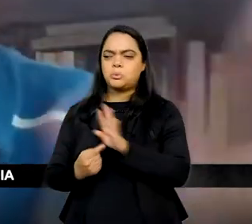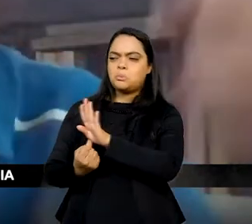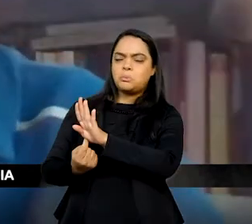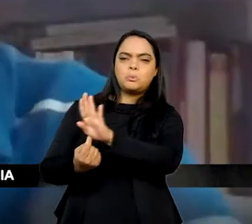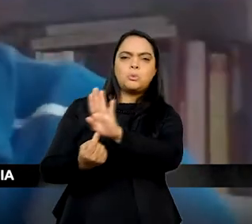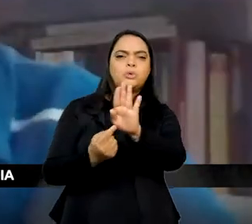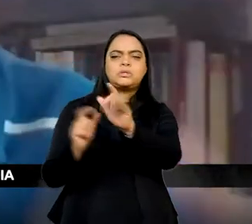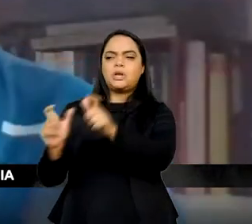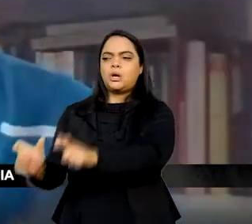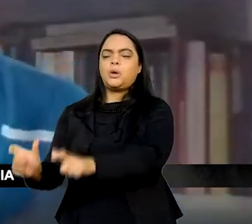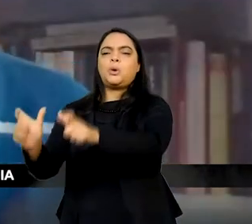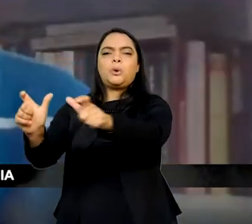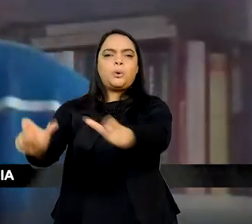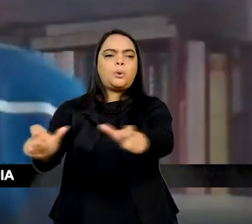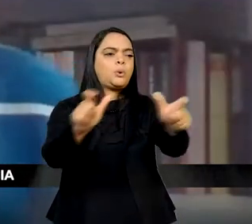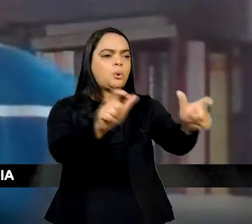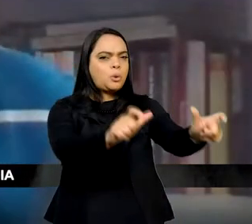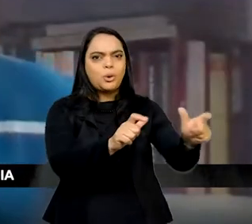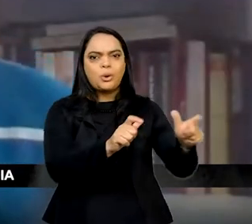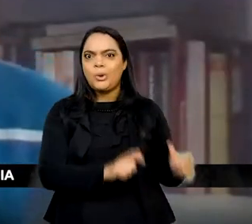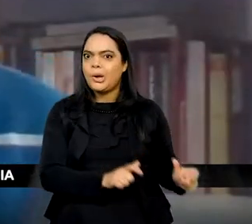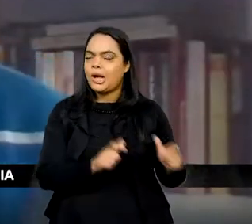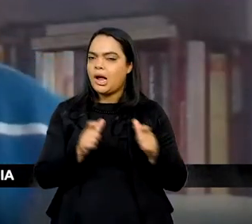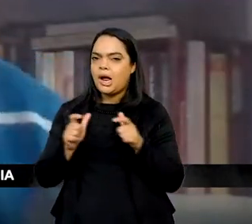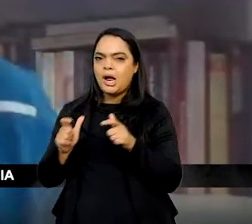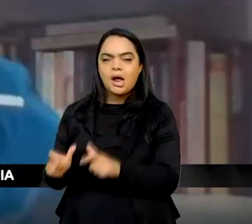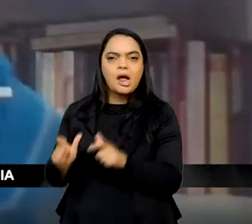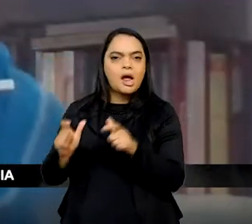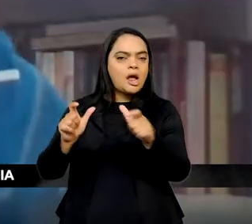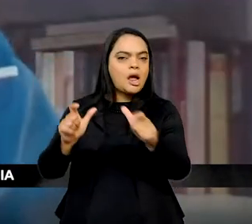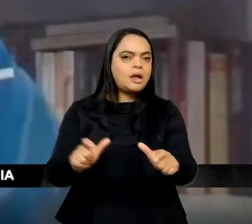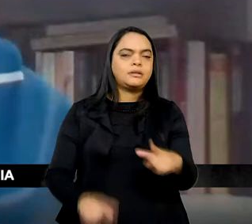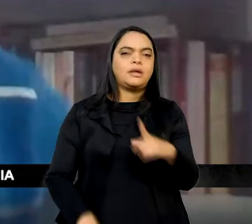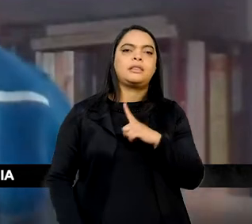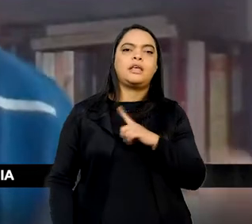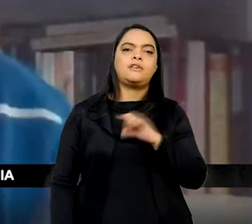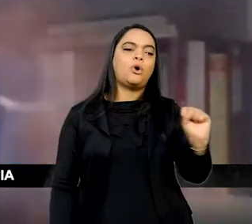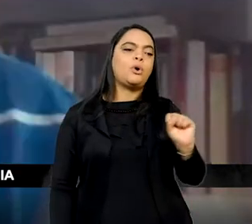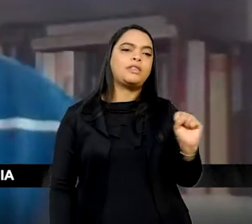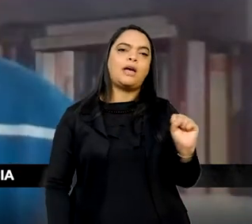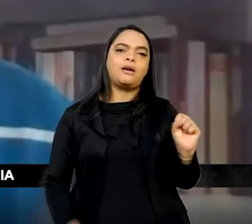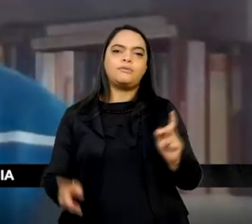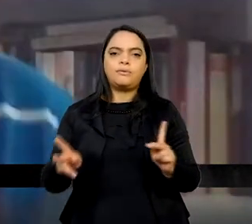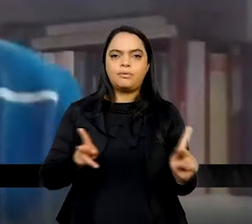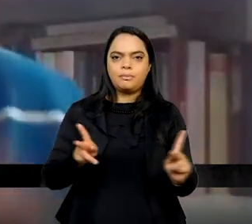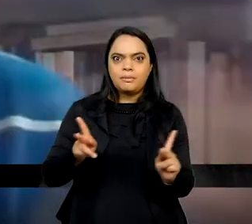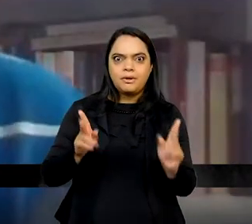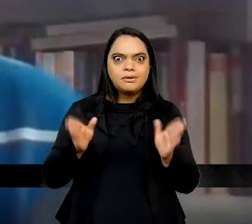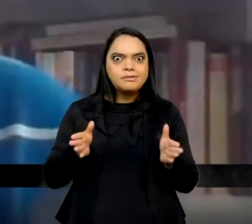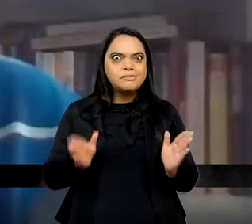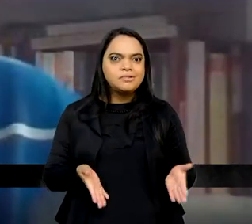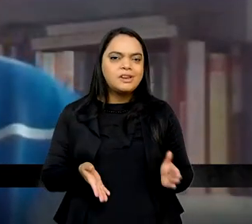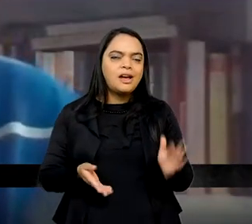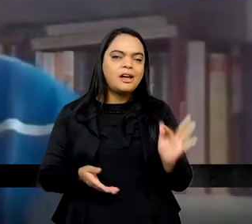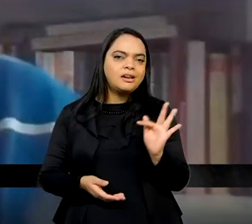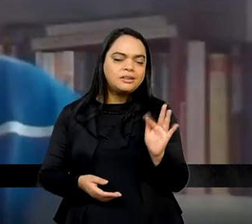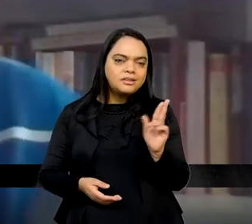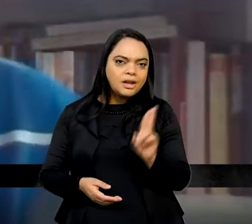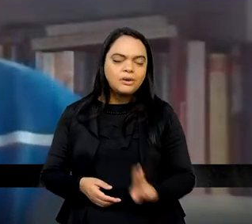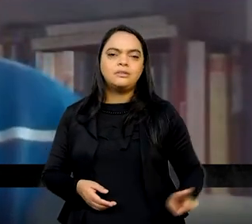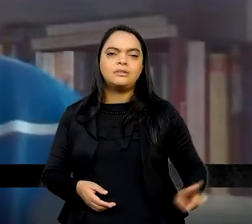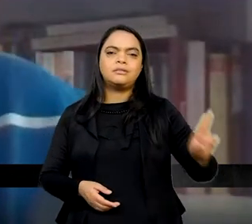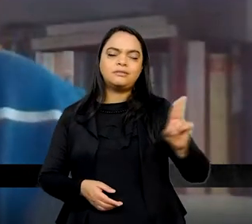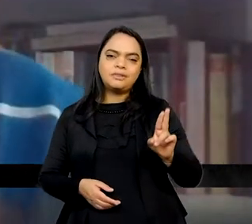as localidades como eram. Então, aí foi o oitavo período, já era uma culminância. E hoje eu já sei que